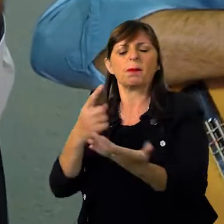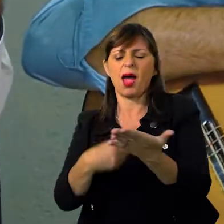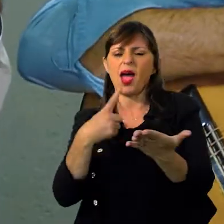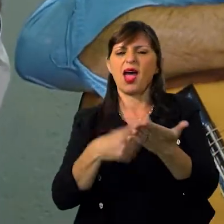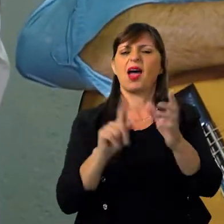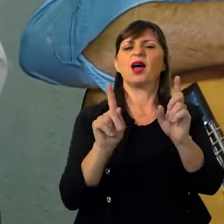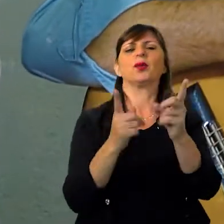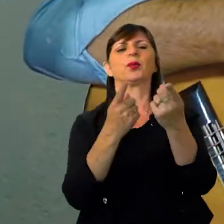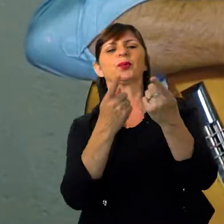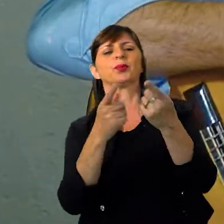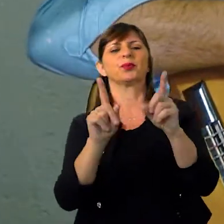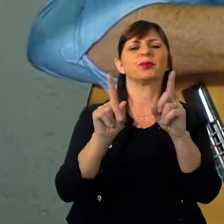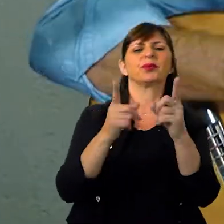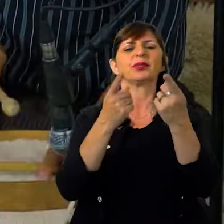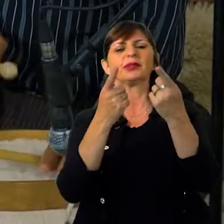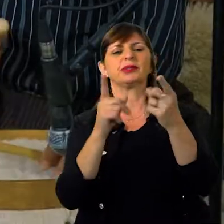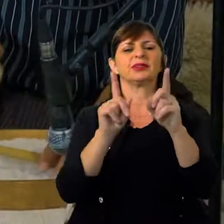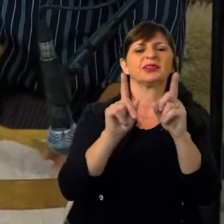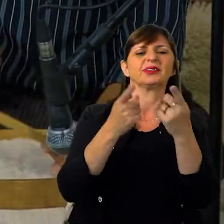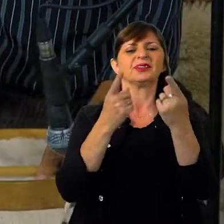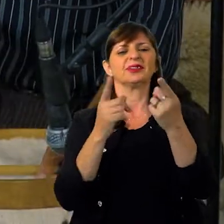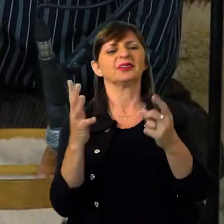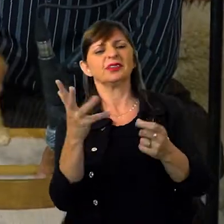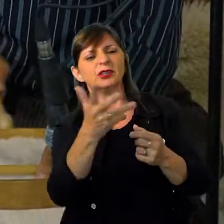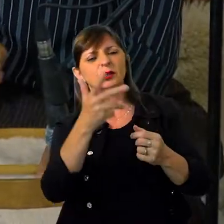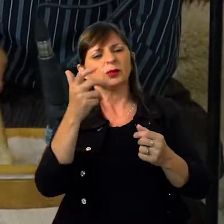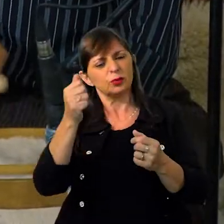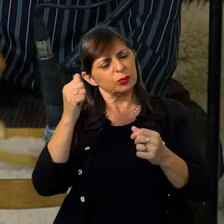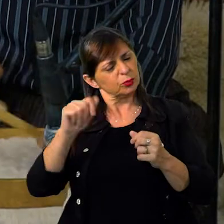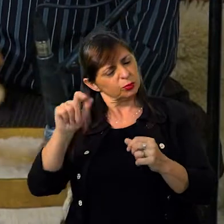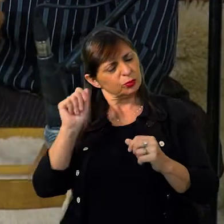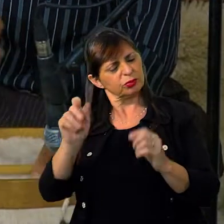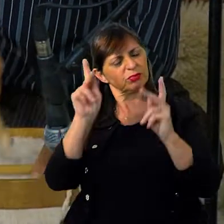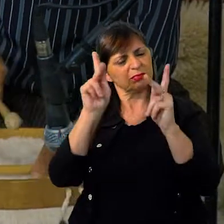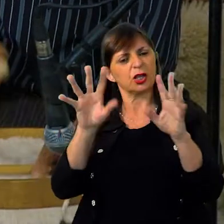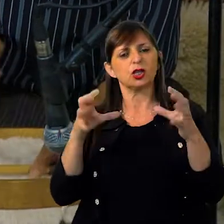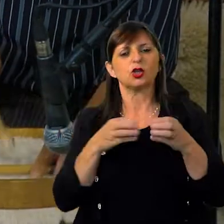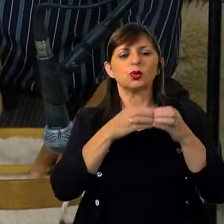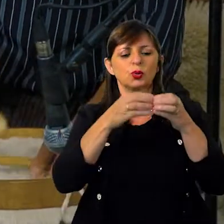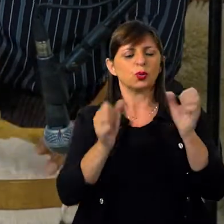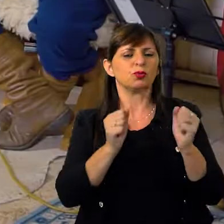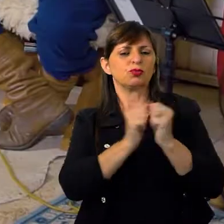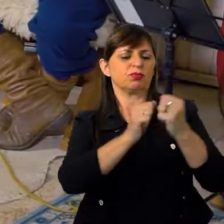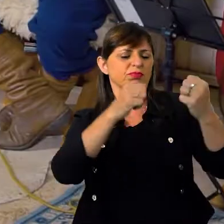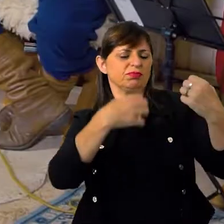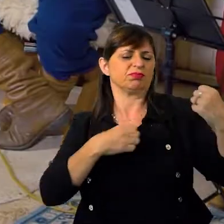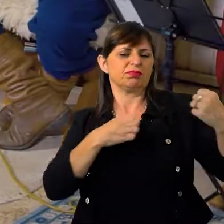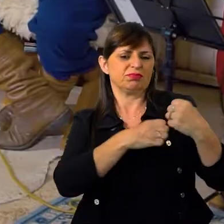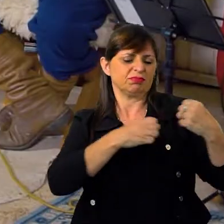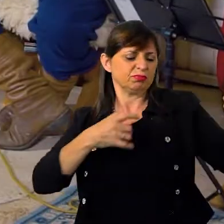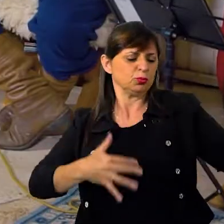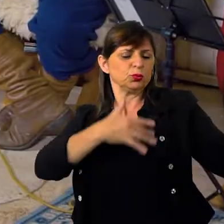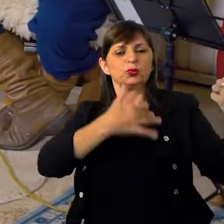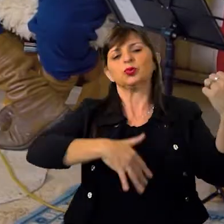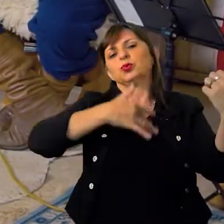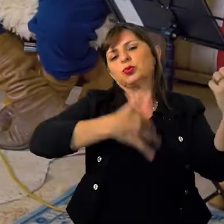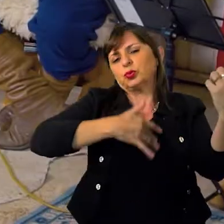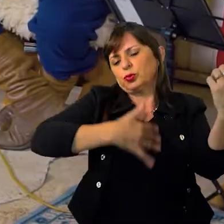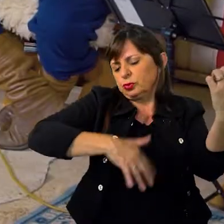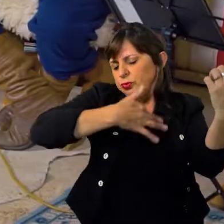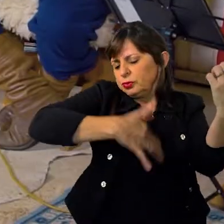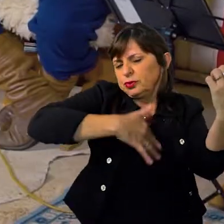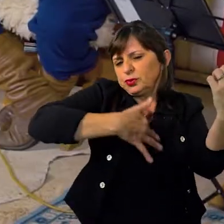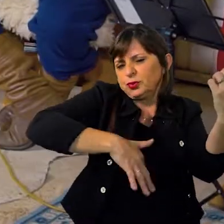sua opinião cinema pelos cantores do compasso cidade a mala